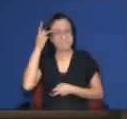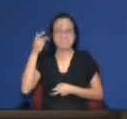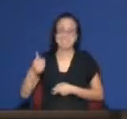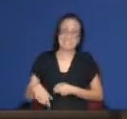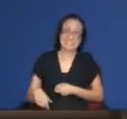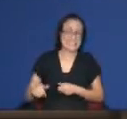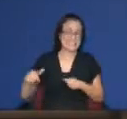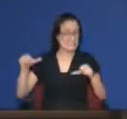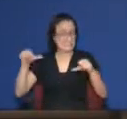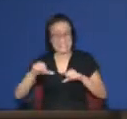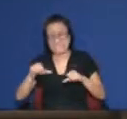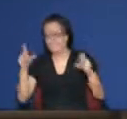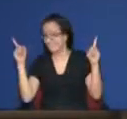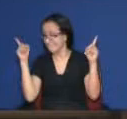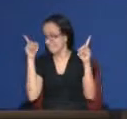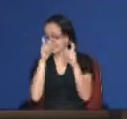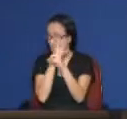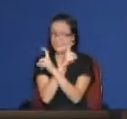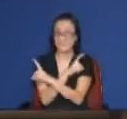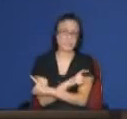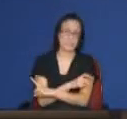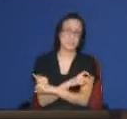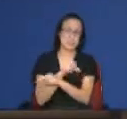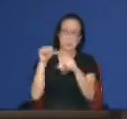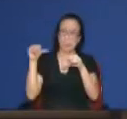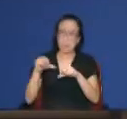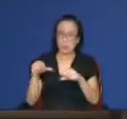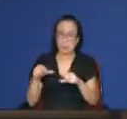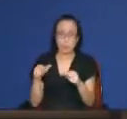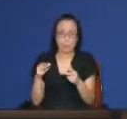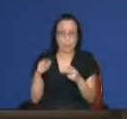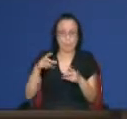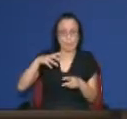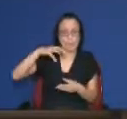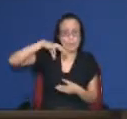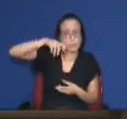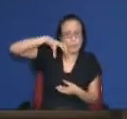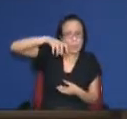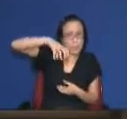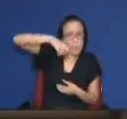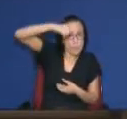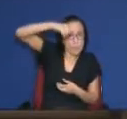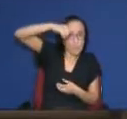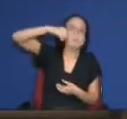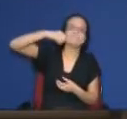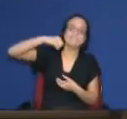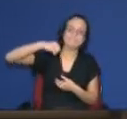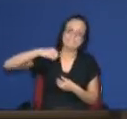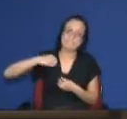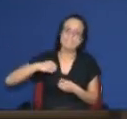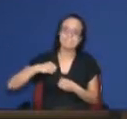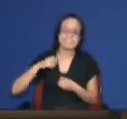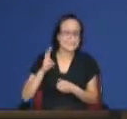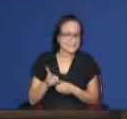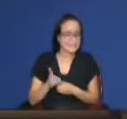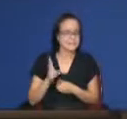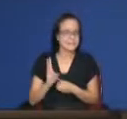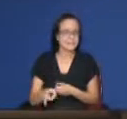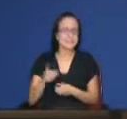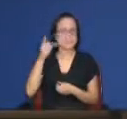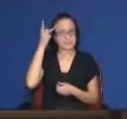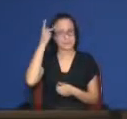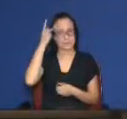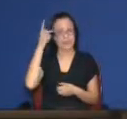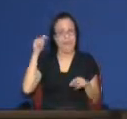de extrema gravidade, né? Com racionamento, sério. Então, vou falar um pouquinho sobre a nossa cidade aqui de